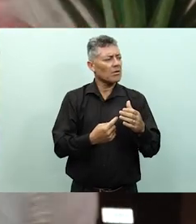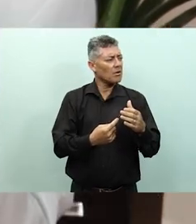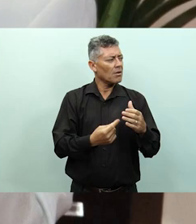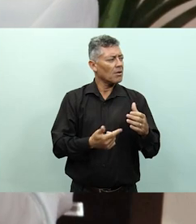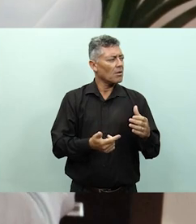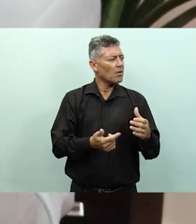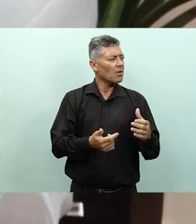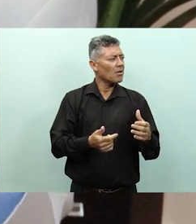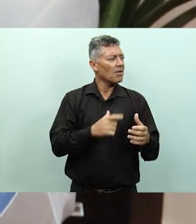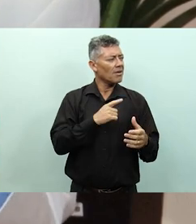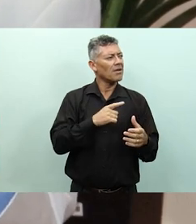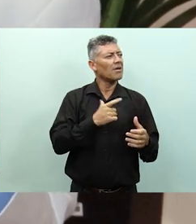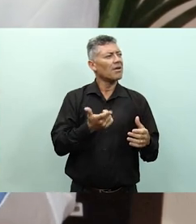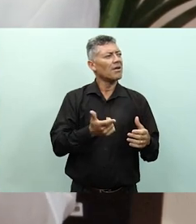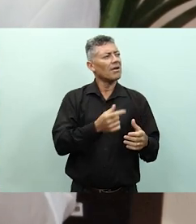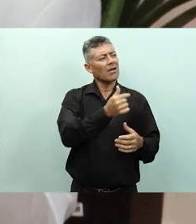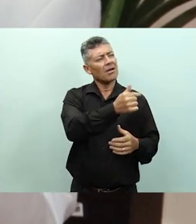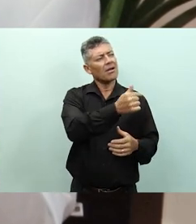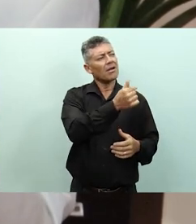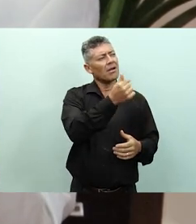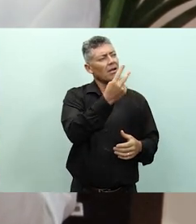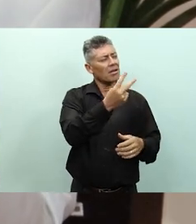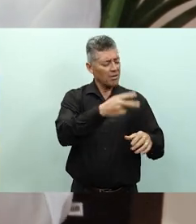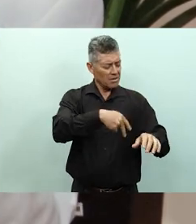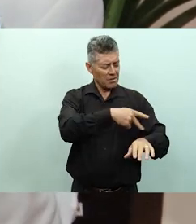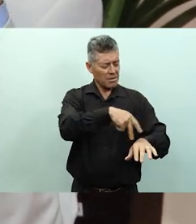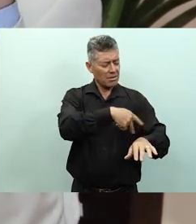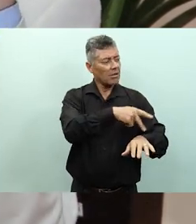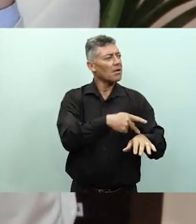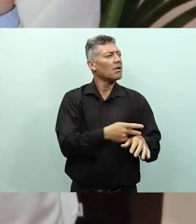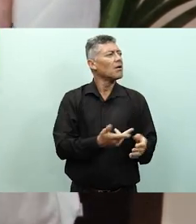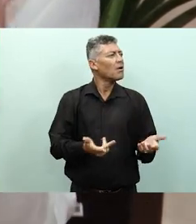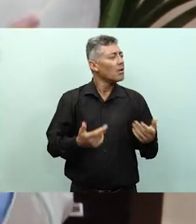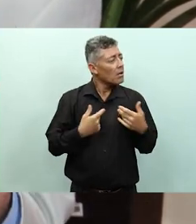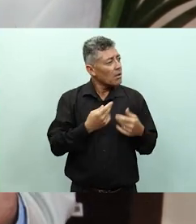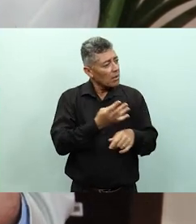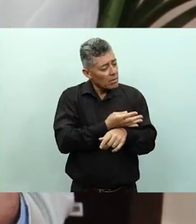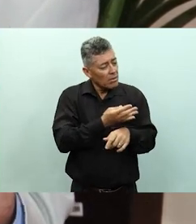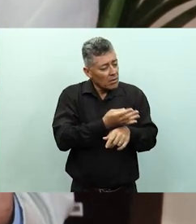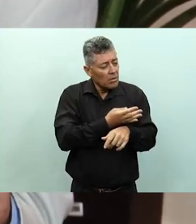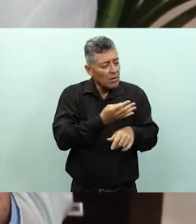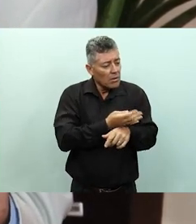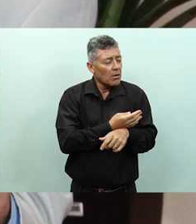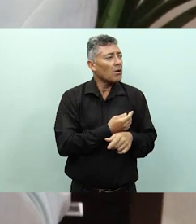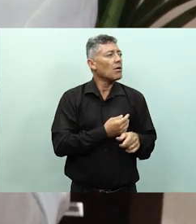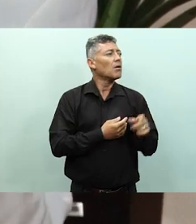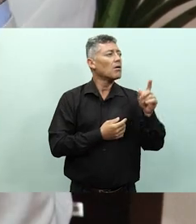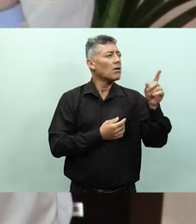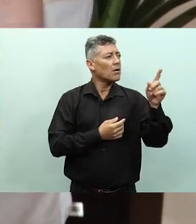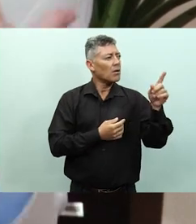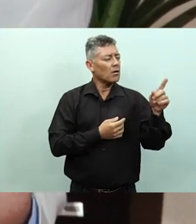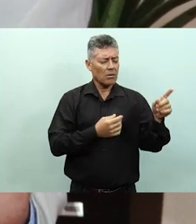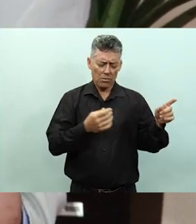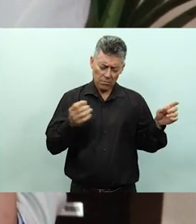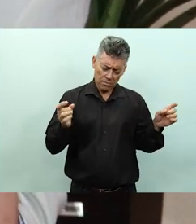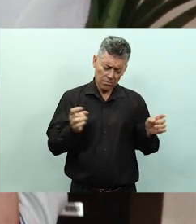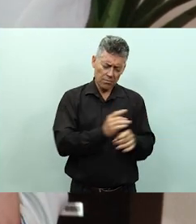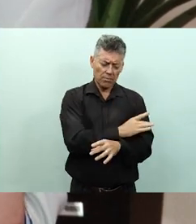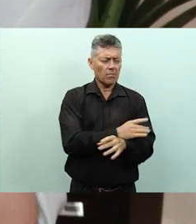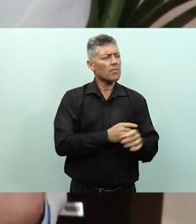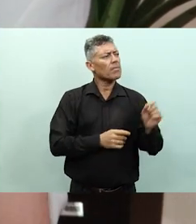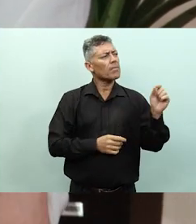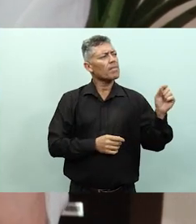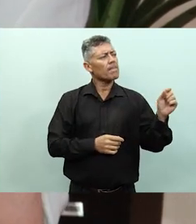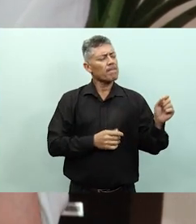era direto. O dia para a dona Vilma tinha 72 horas. Então iríamos enfrentar o imbatível. Iríamos enfrentar